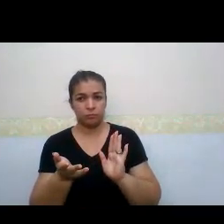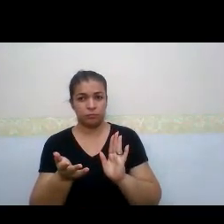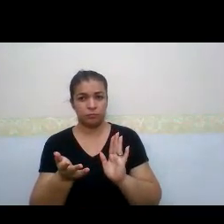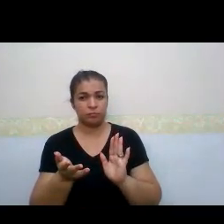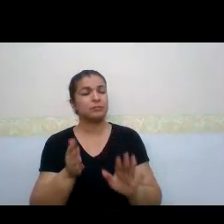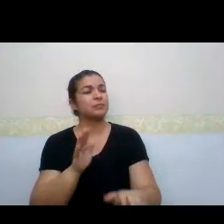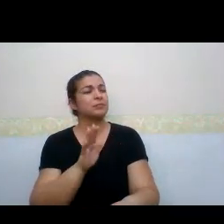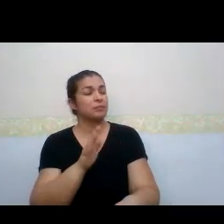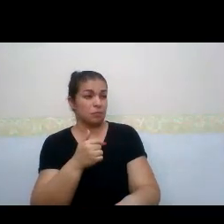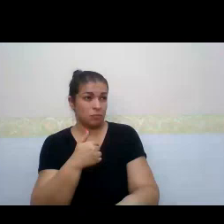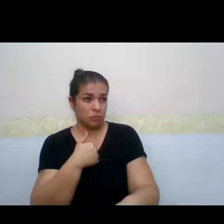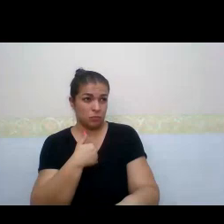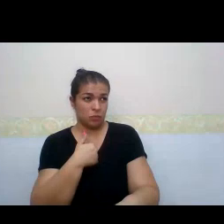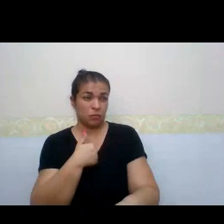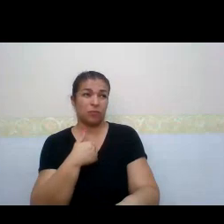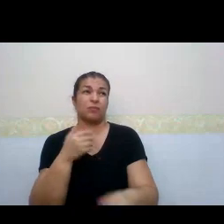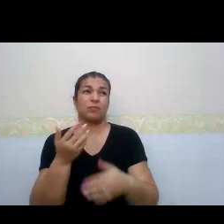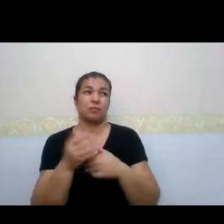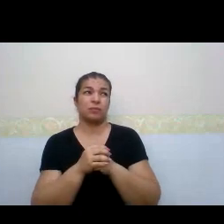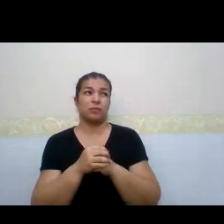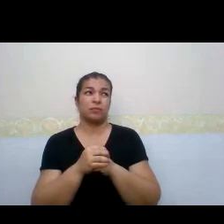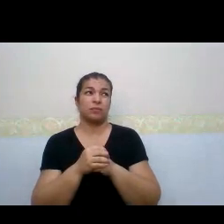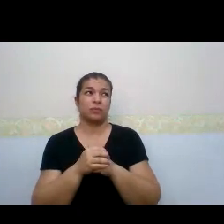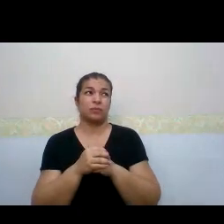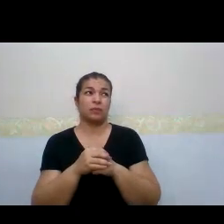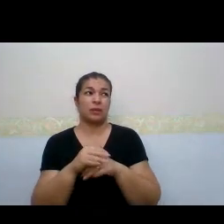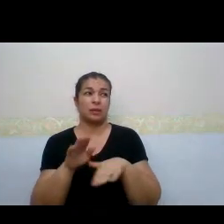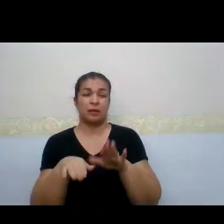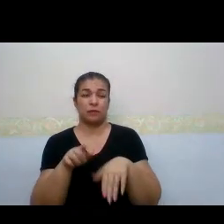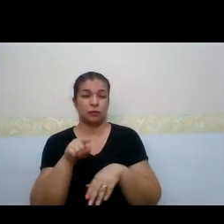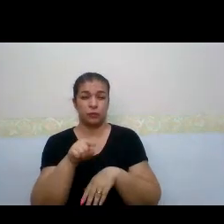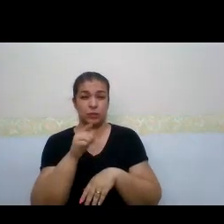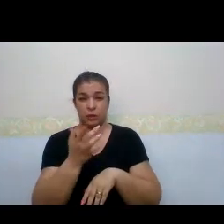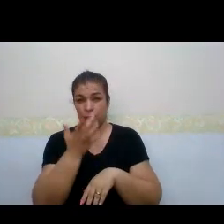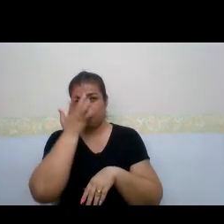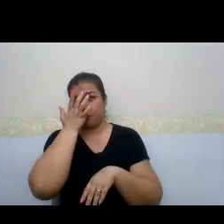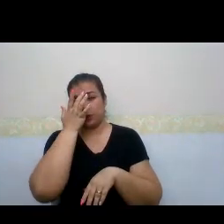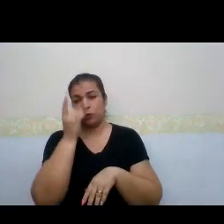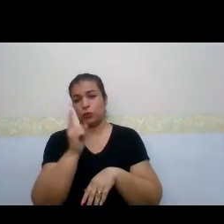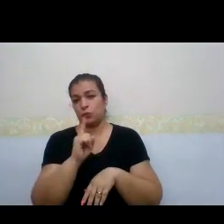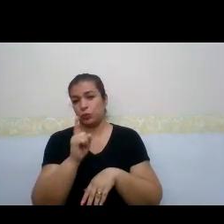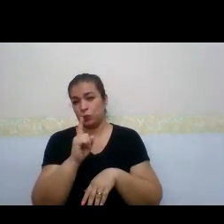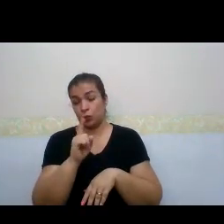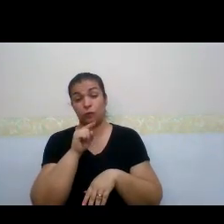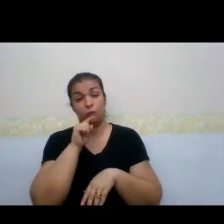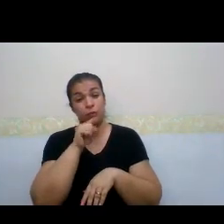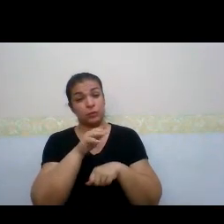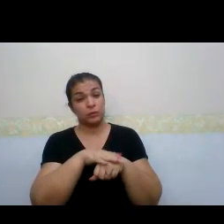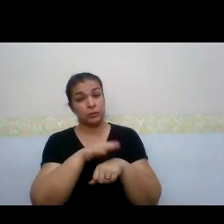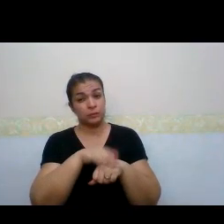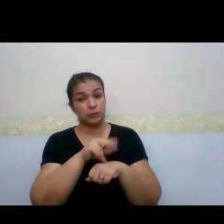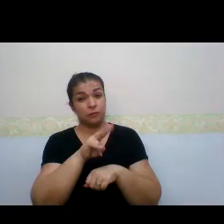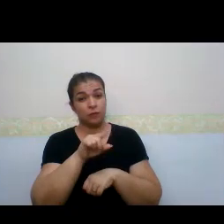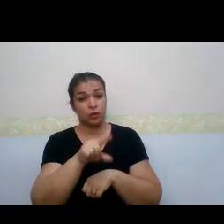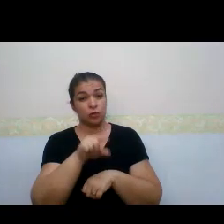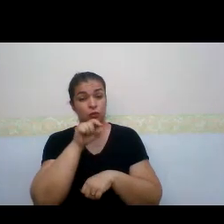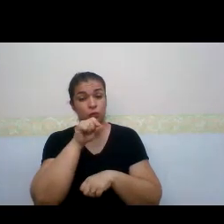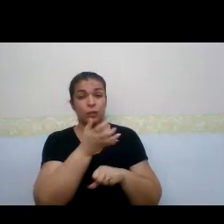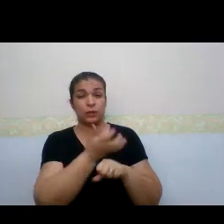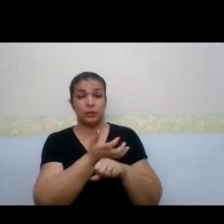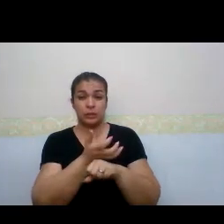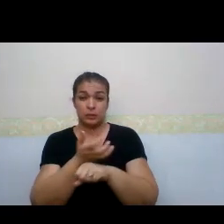lembro que, bom, talvez você não tenha fixado bastante o que eu falei. Você vai escolher, dentro das disciplinas que já